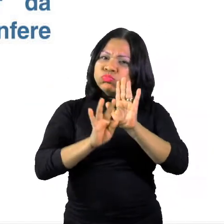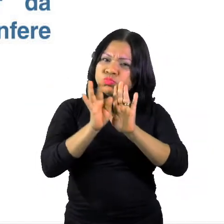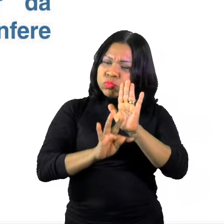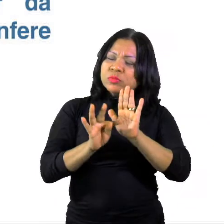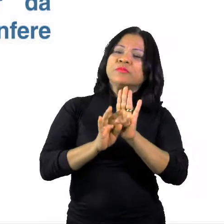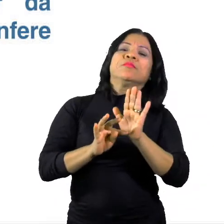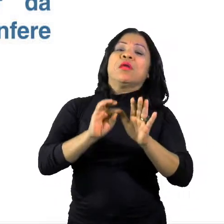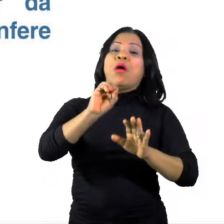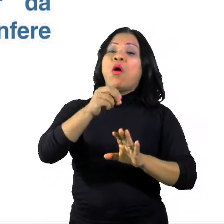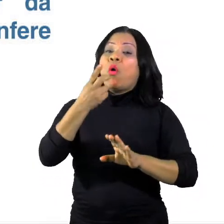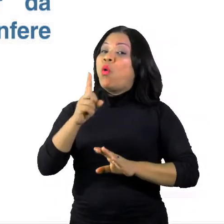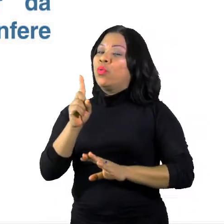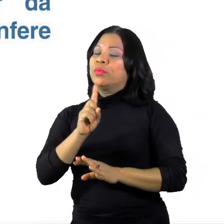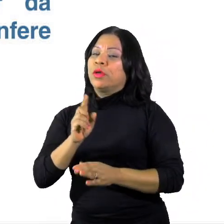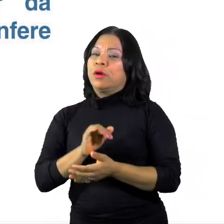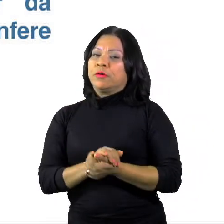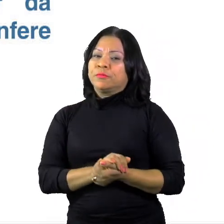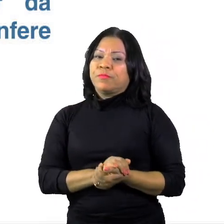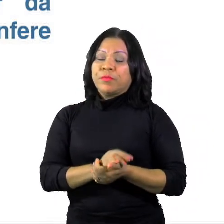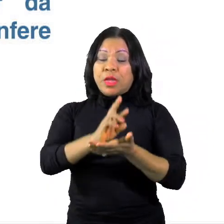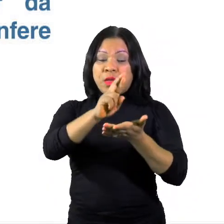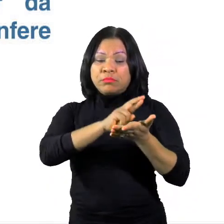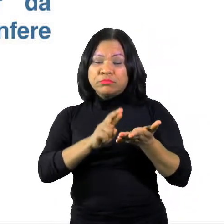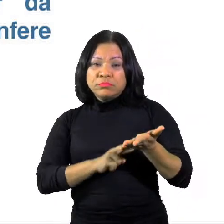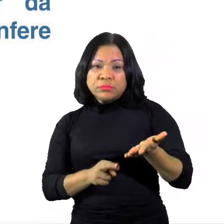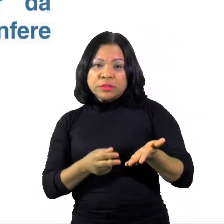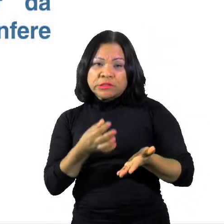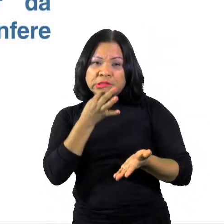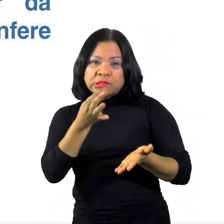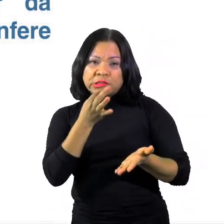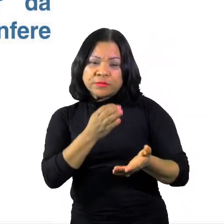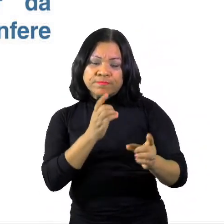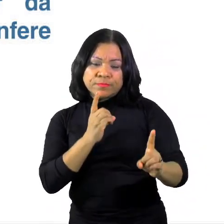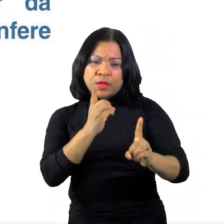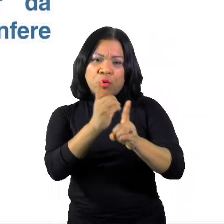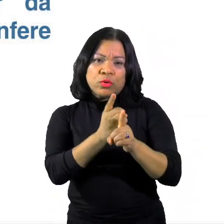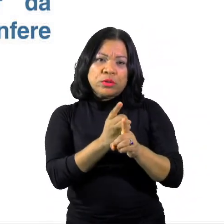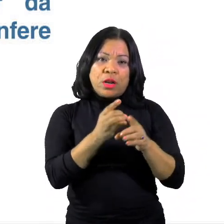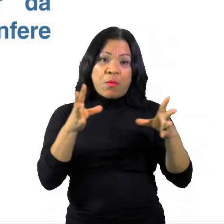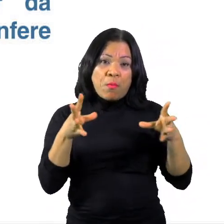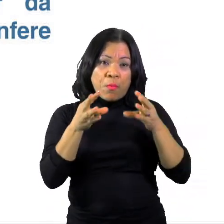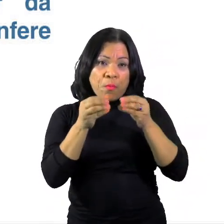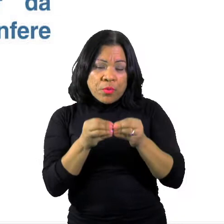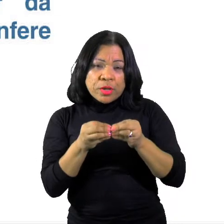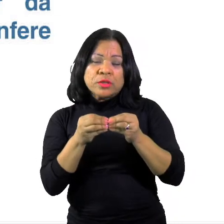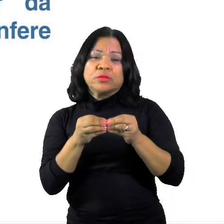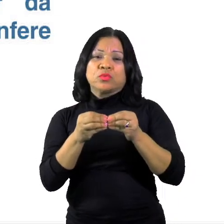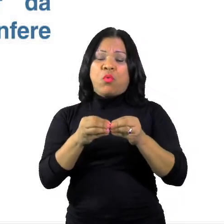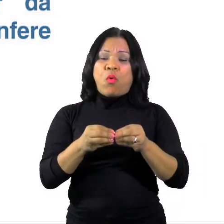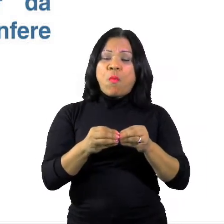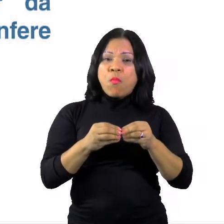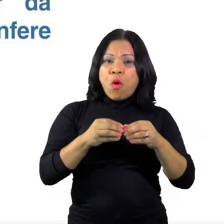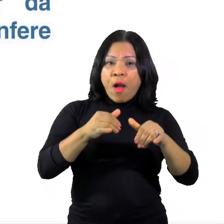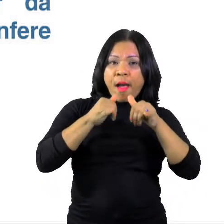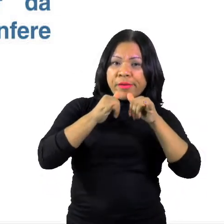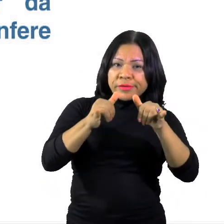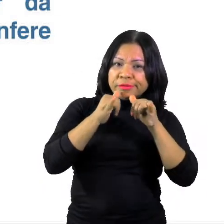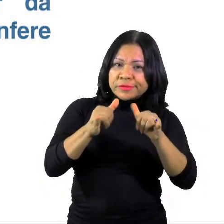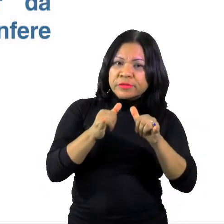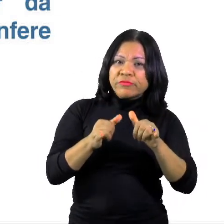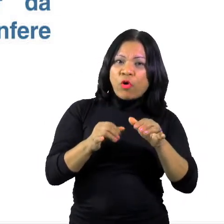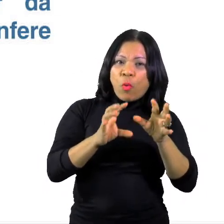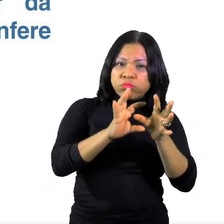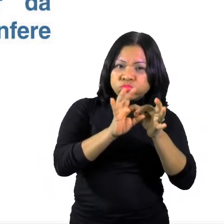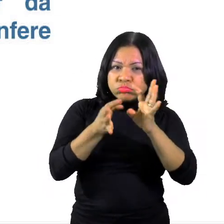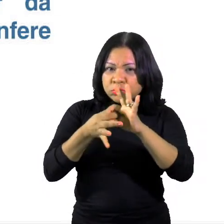uma resenha crítica encontramos o quê? O resumo, as informações sobre o contexto lá da história, de produção